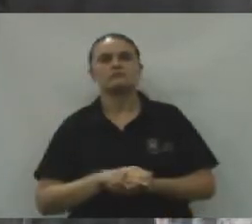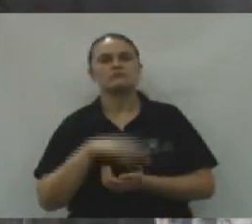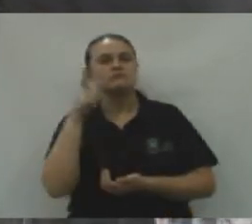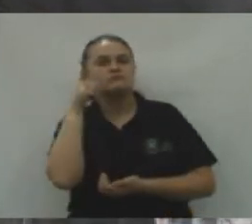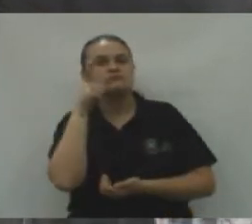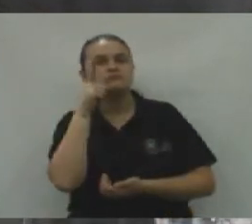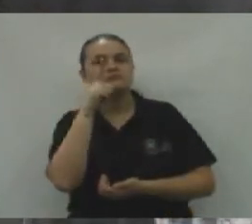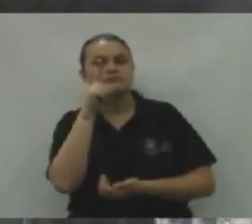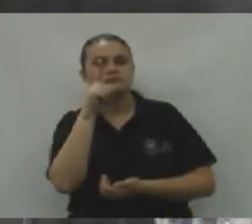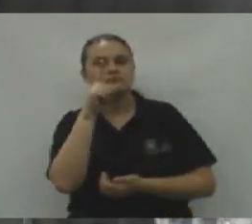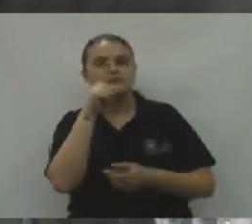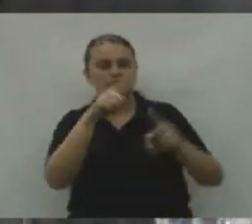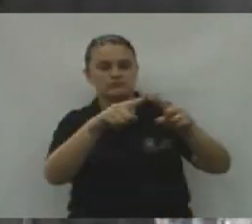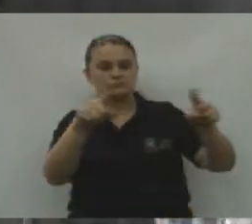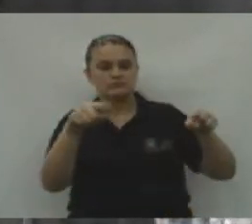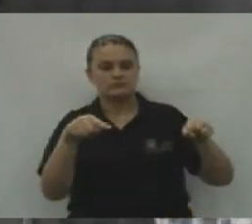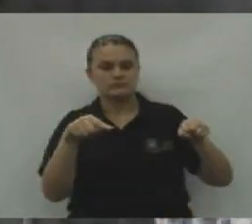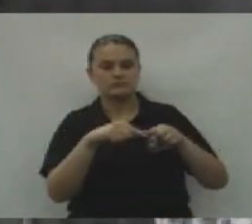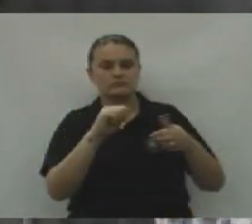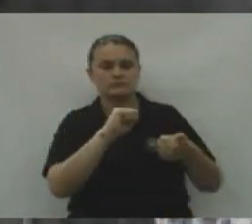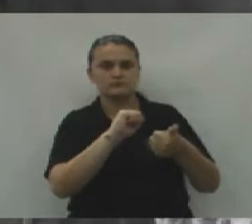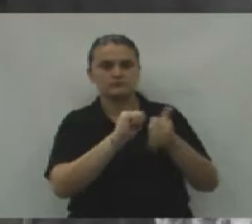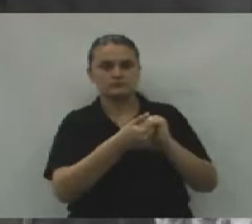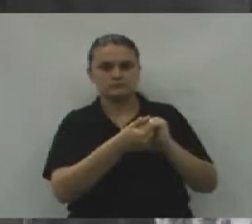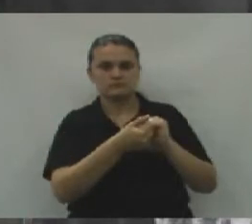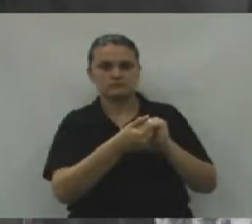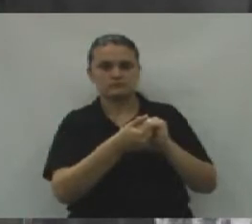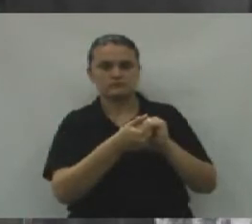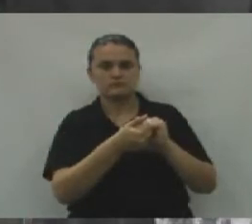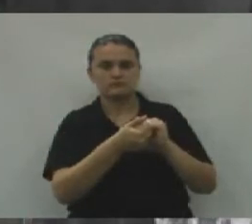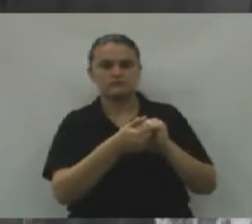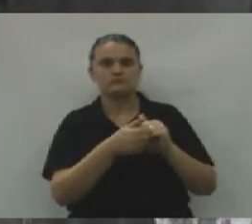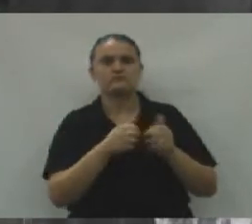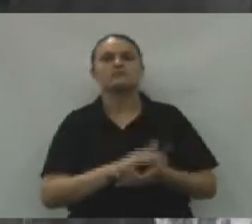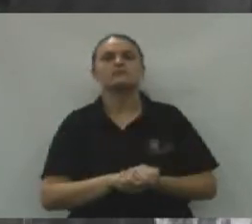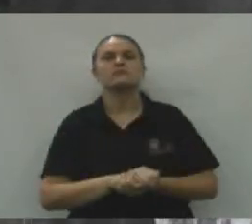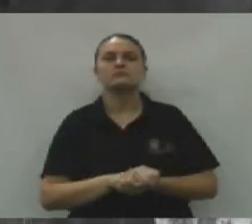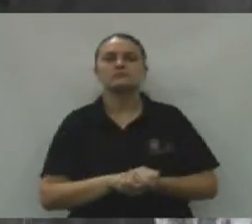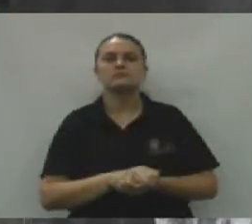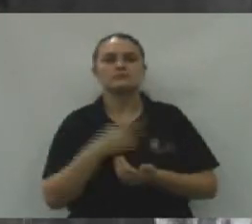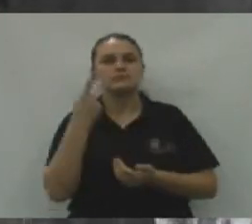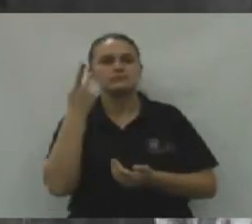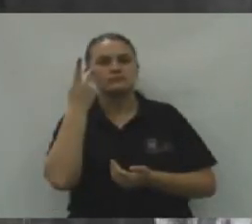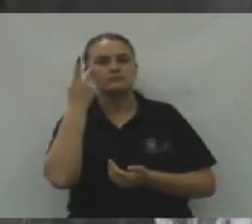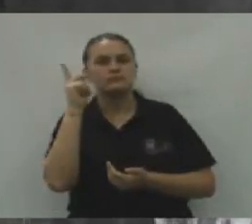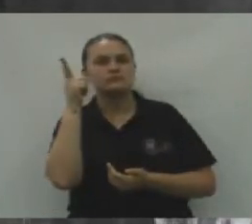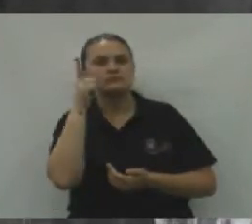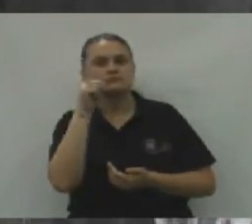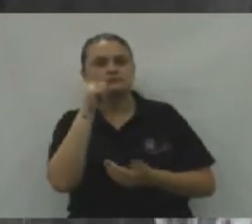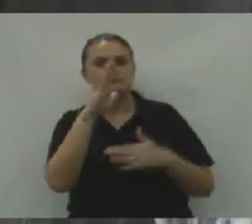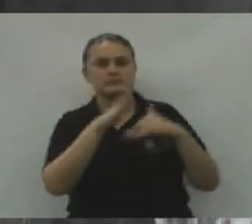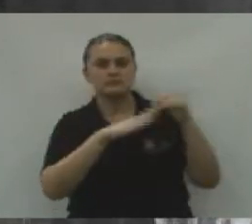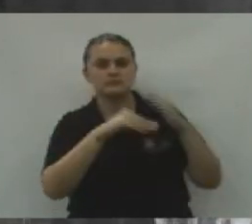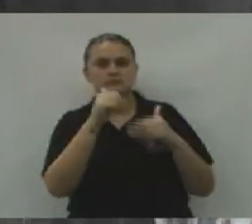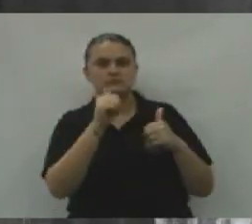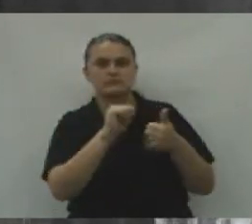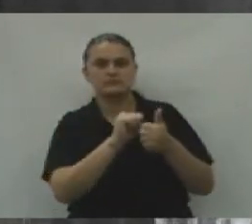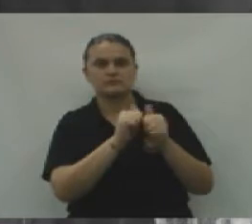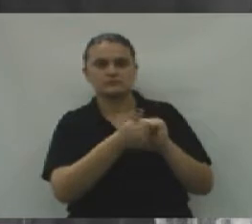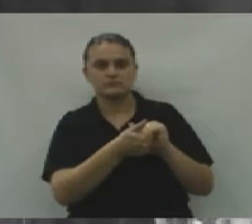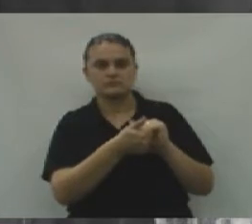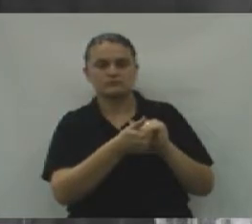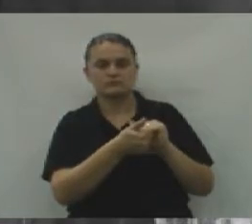conseguisse as mini arenas de quadra sintética para a prática de esportes,